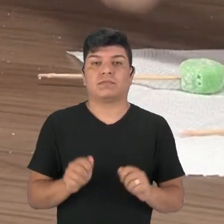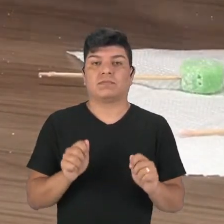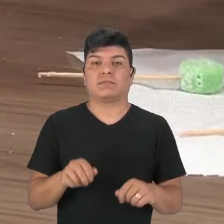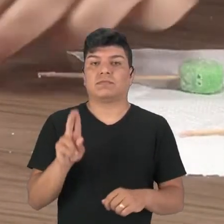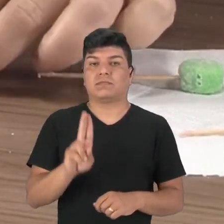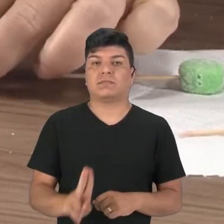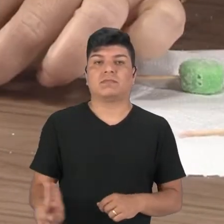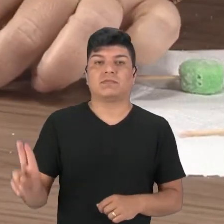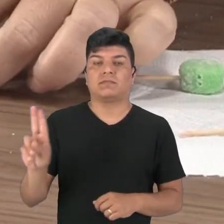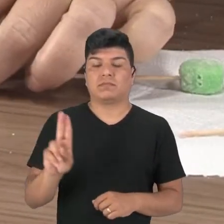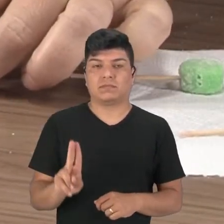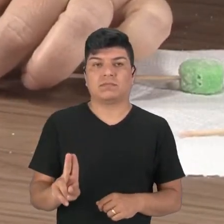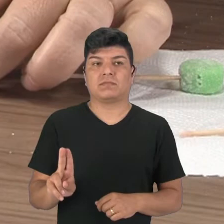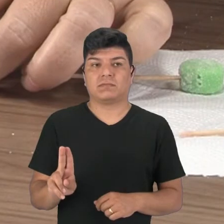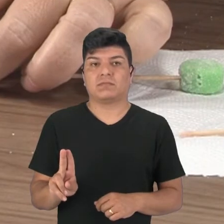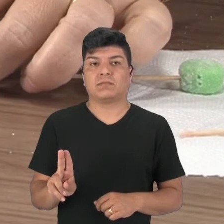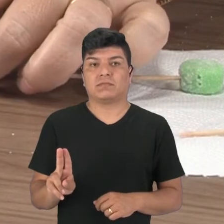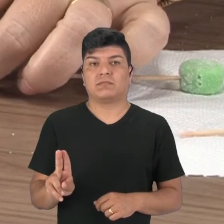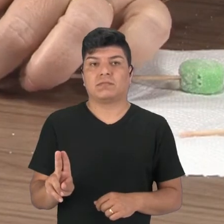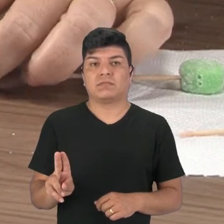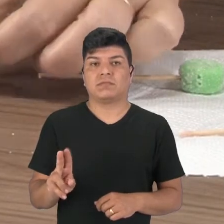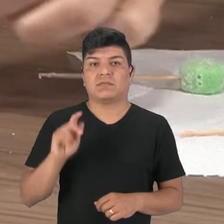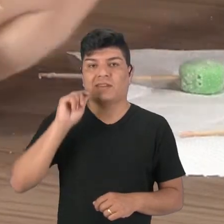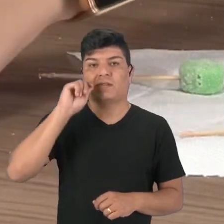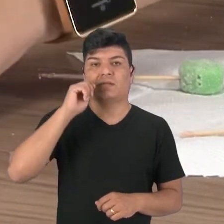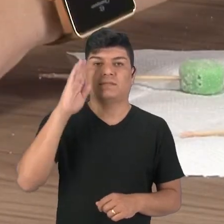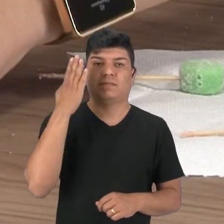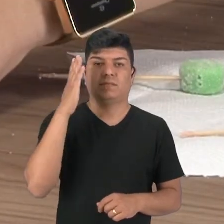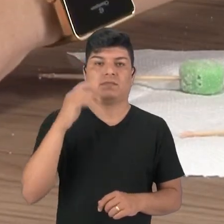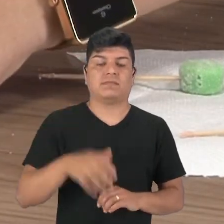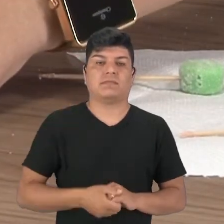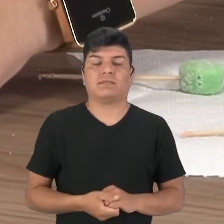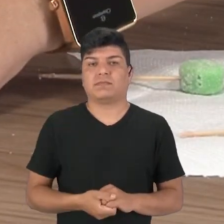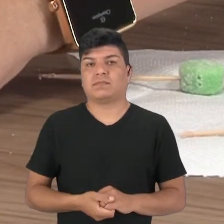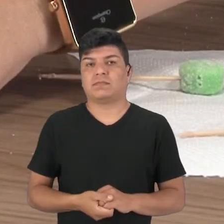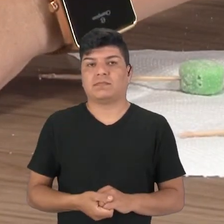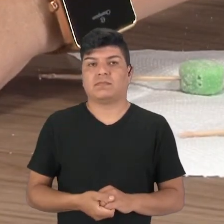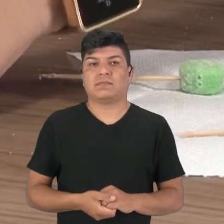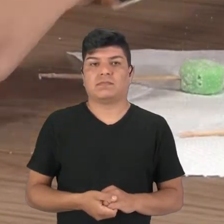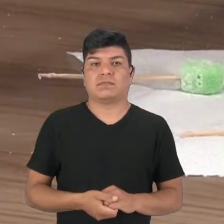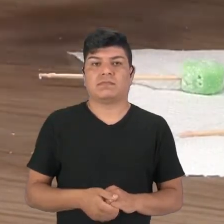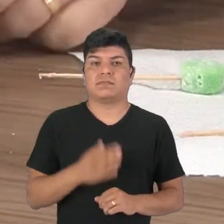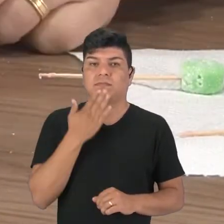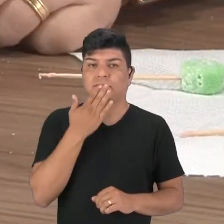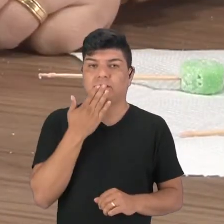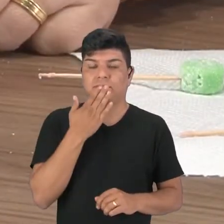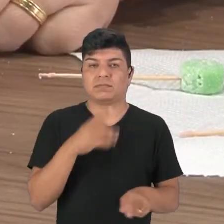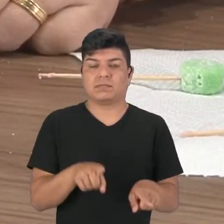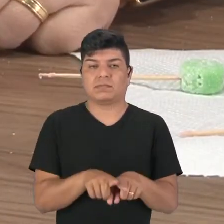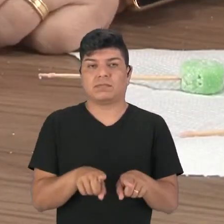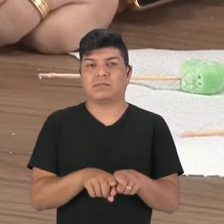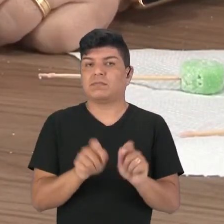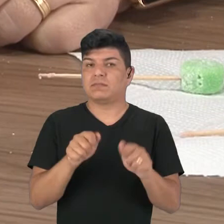podem estar utilizando, né, palito de dente e a jujubinha.